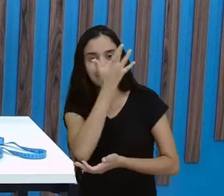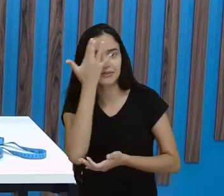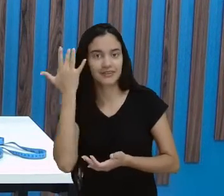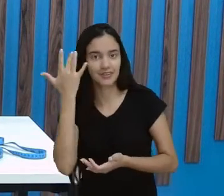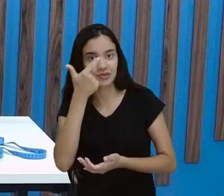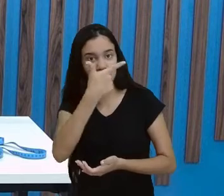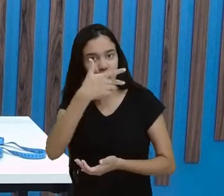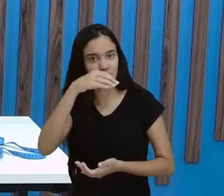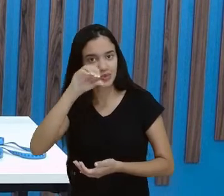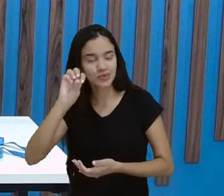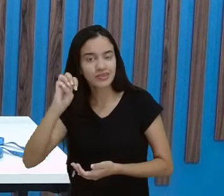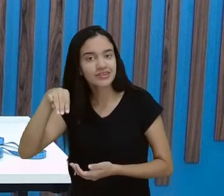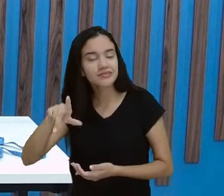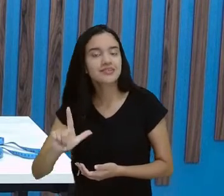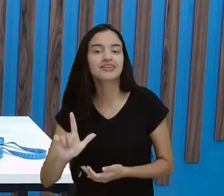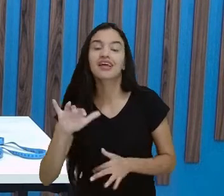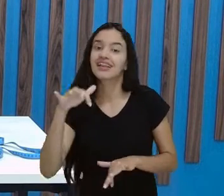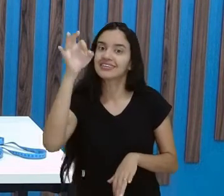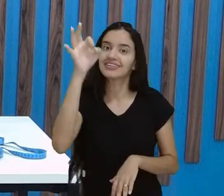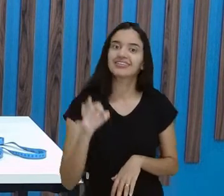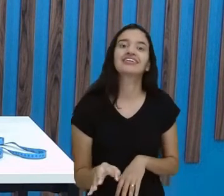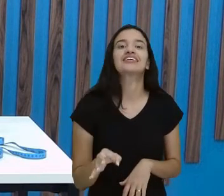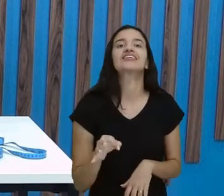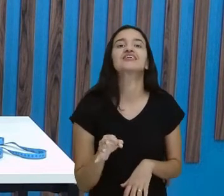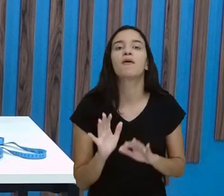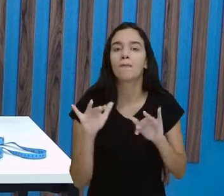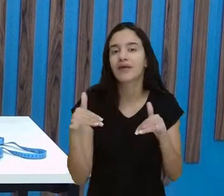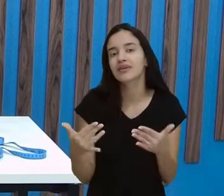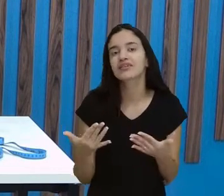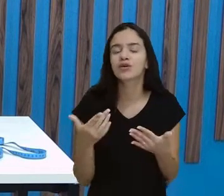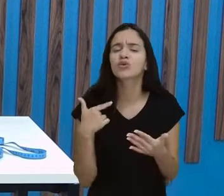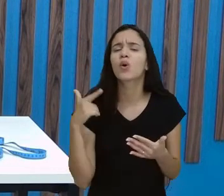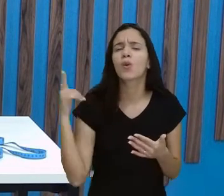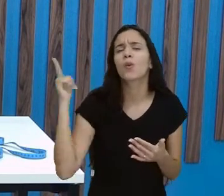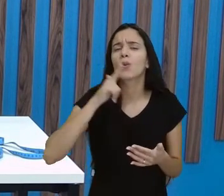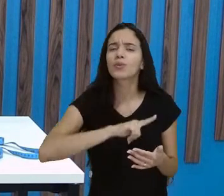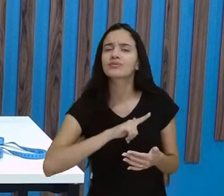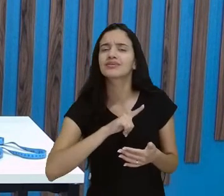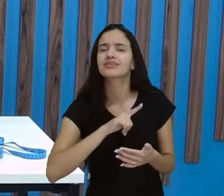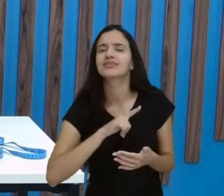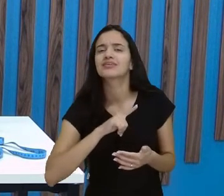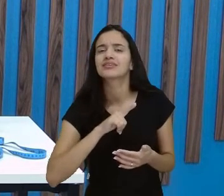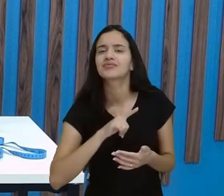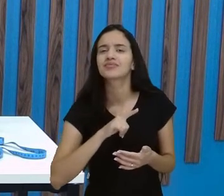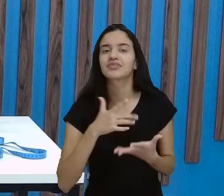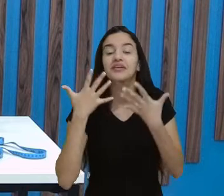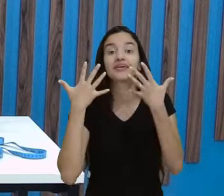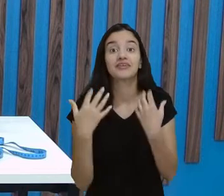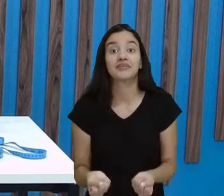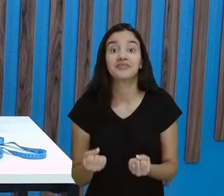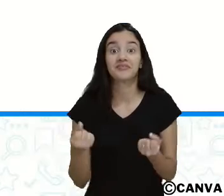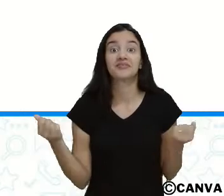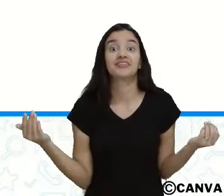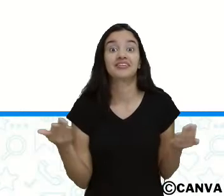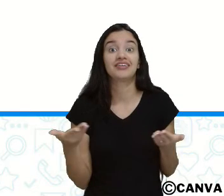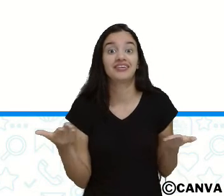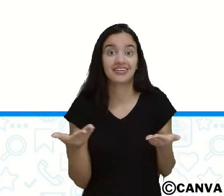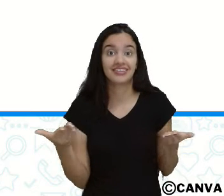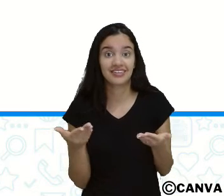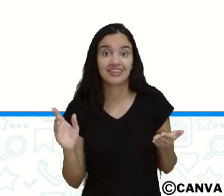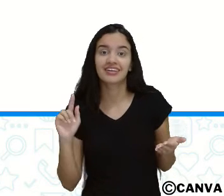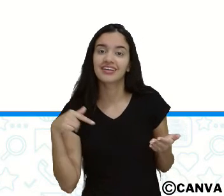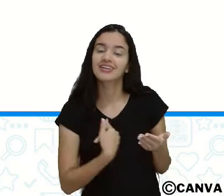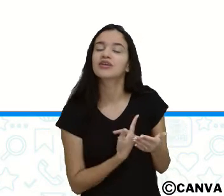de 200 ml, tá certo? E aí, estão conseguindo acompanhar? Vamos agora para a